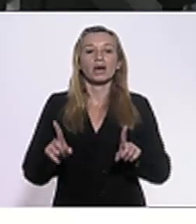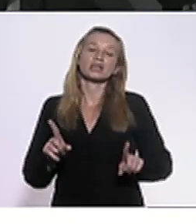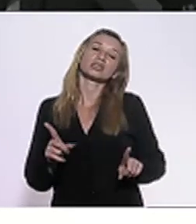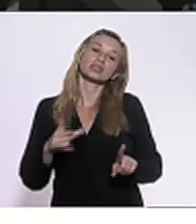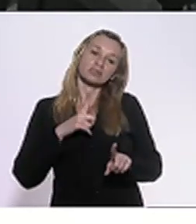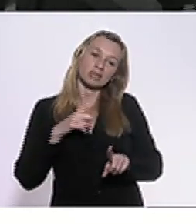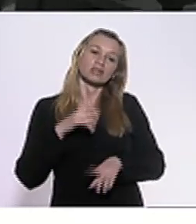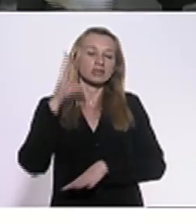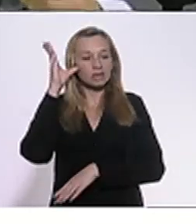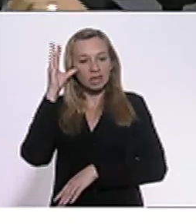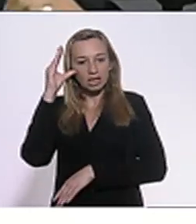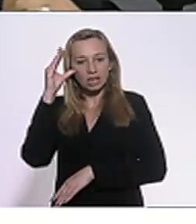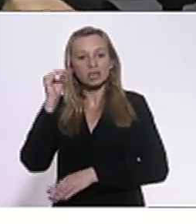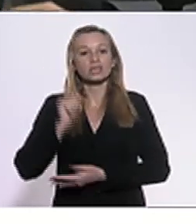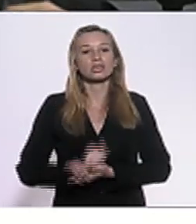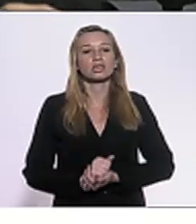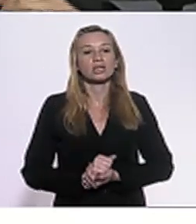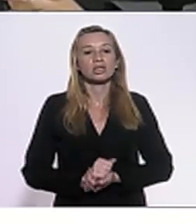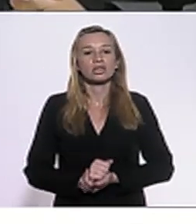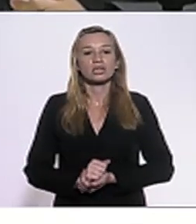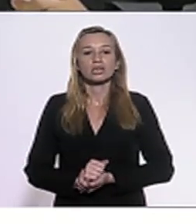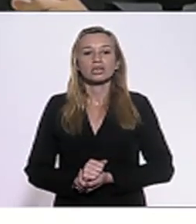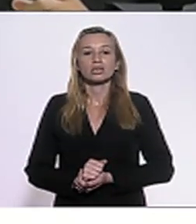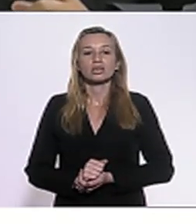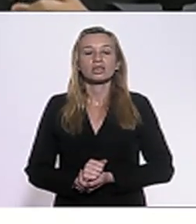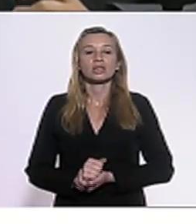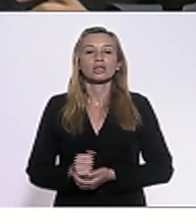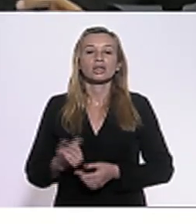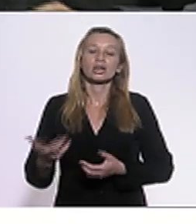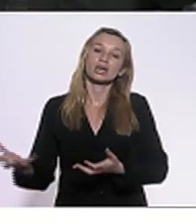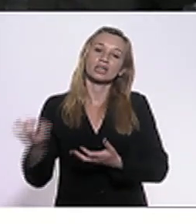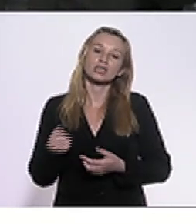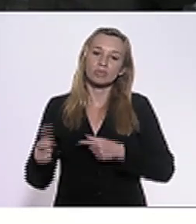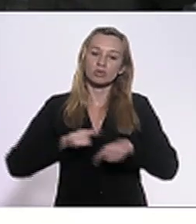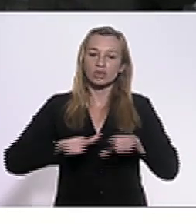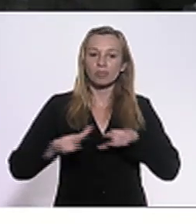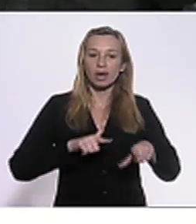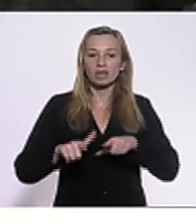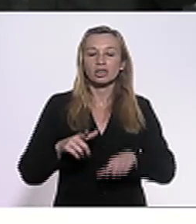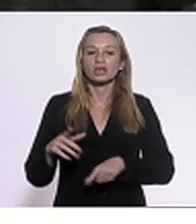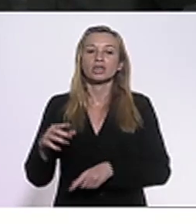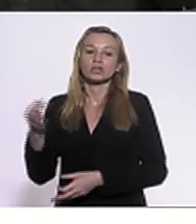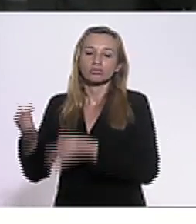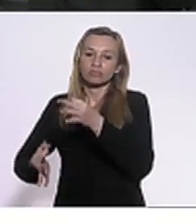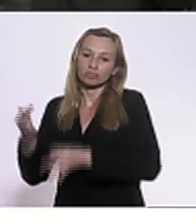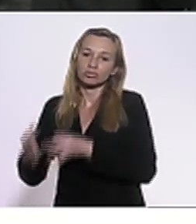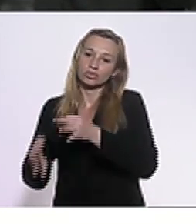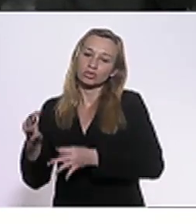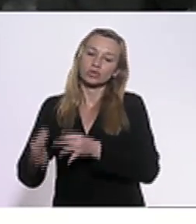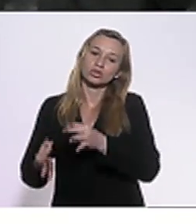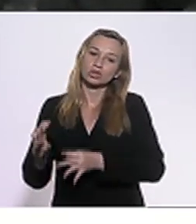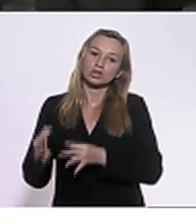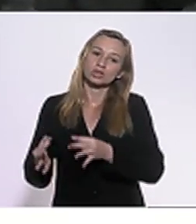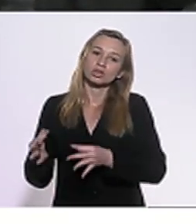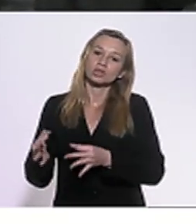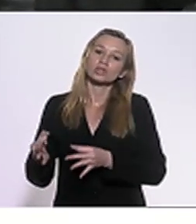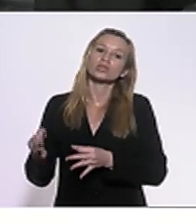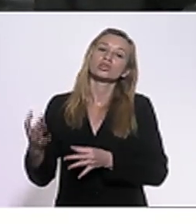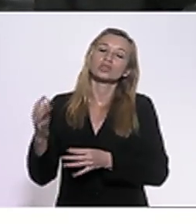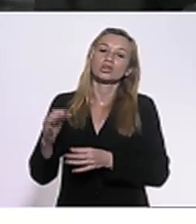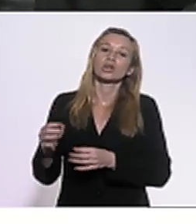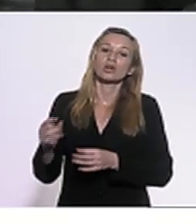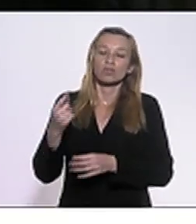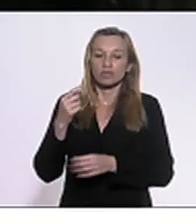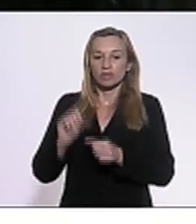bastante interesse, inclusive, em receber esse trabalho que o tribunal fez. Eu vou mandar entregar o P1 amanhã,